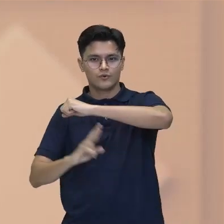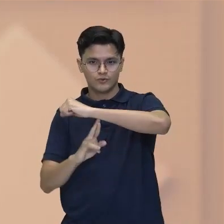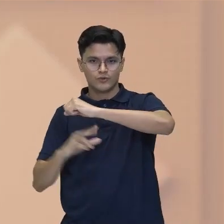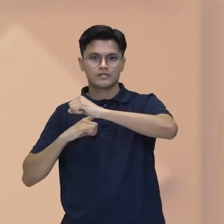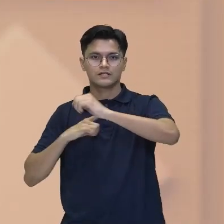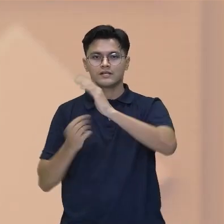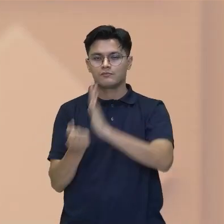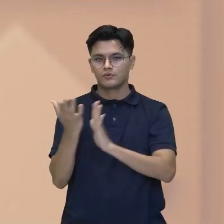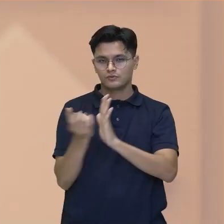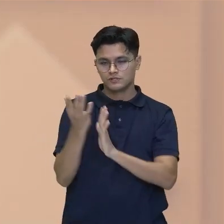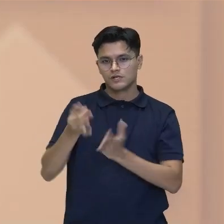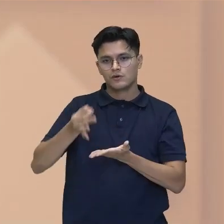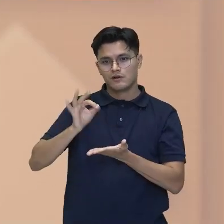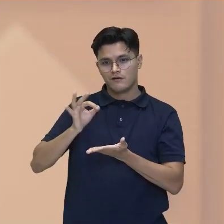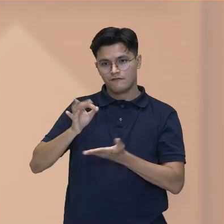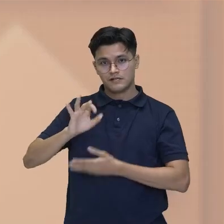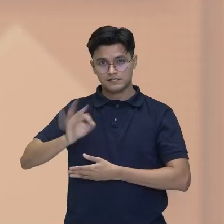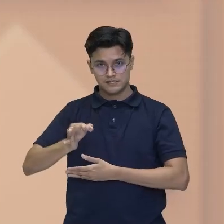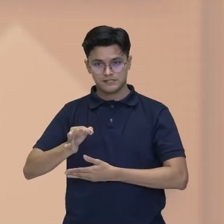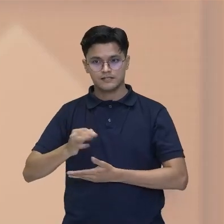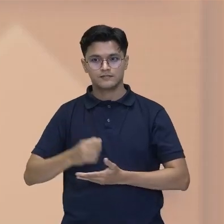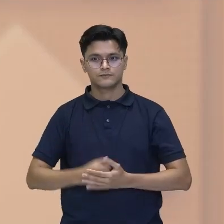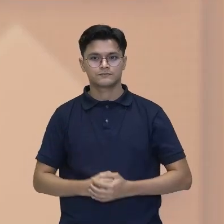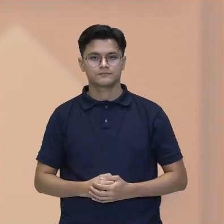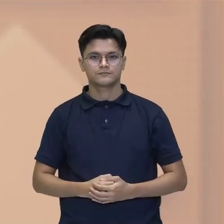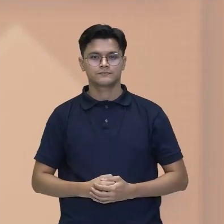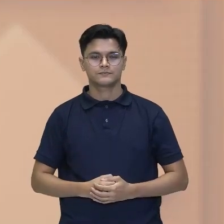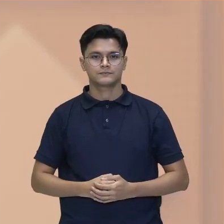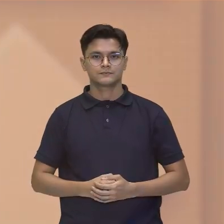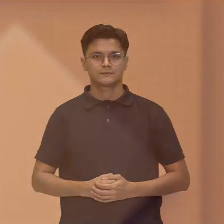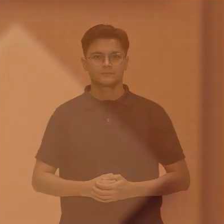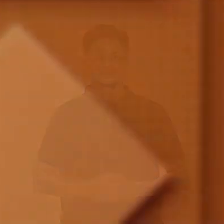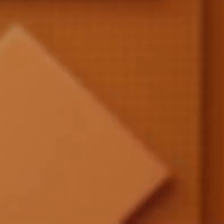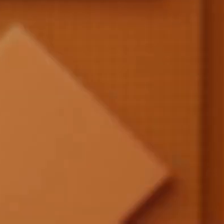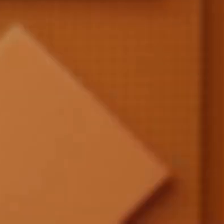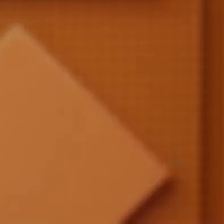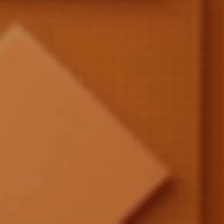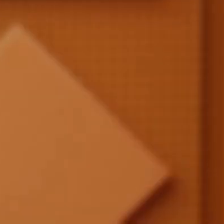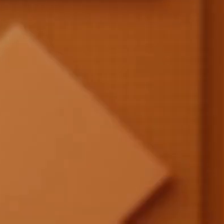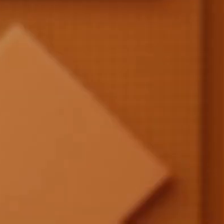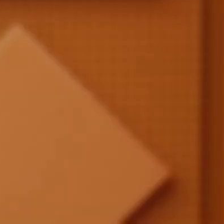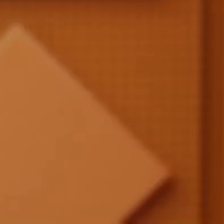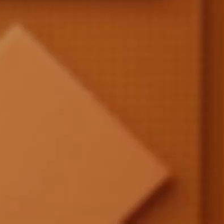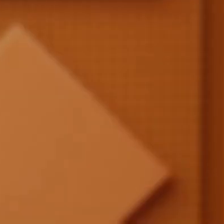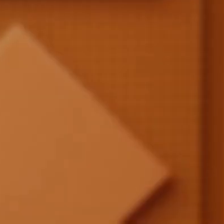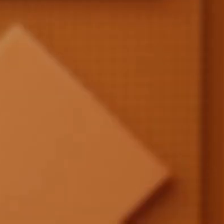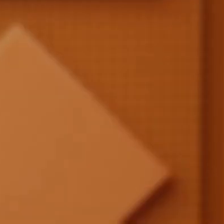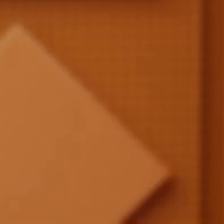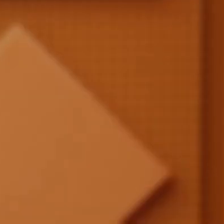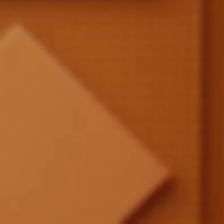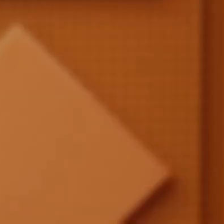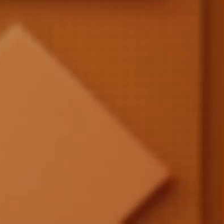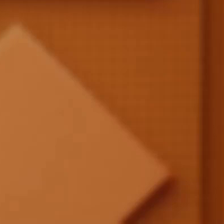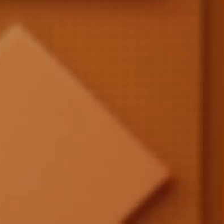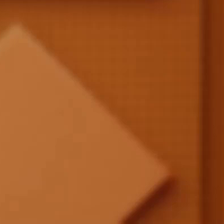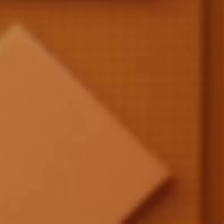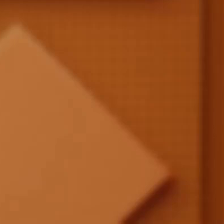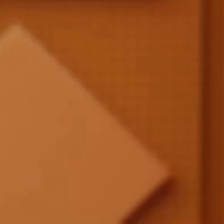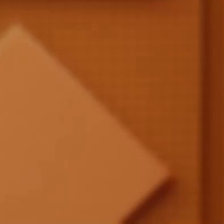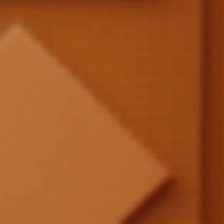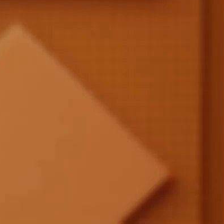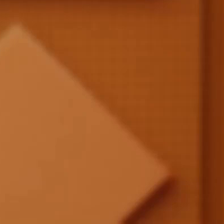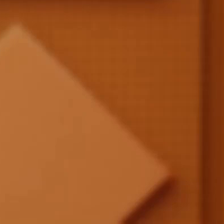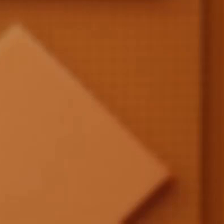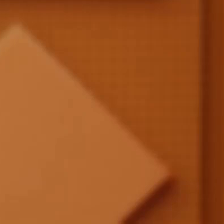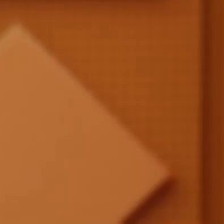continua verificando mais um mapa, né, relacionado ainda à questão agrária. A gente vai mostrar um